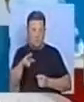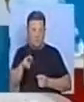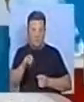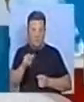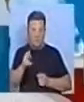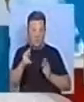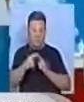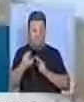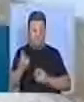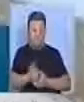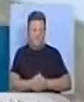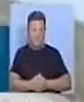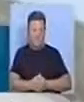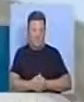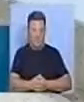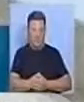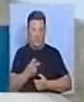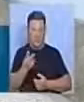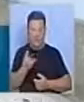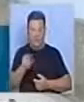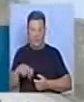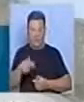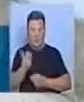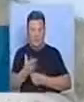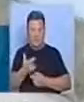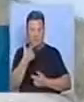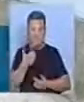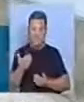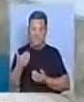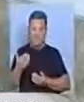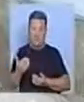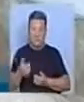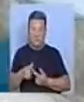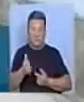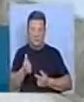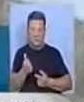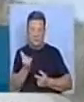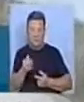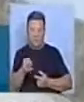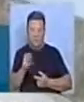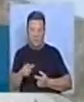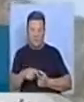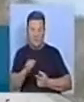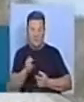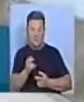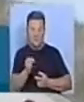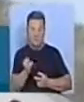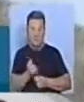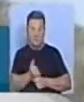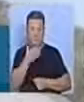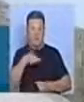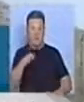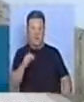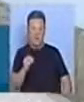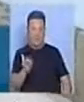Cerqueira. A Vila das Artes está de parabéns. A Bienal de Vila Nova de Cerveira comemora